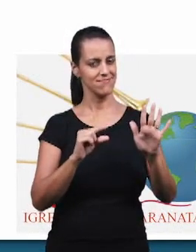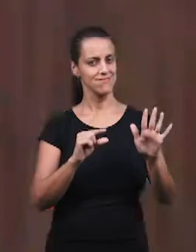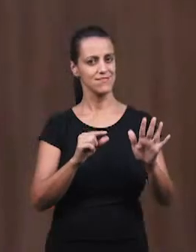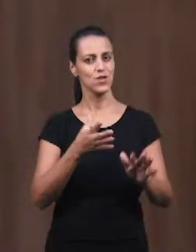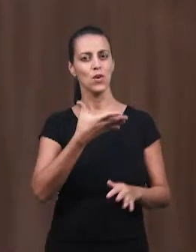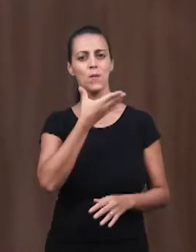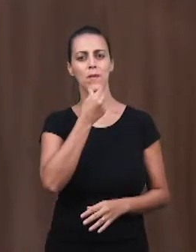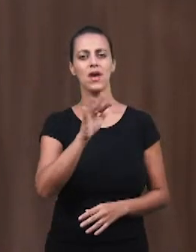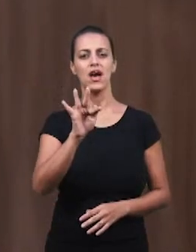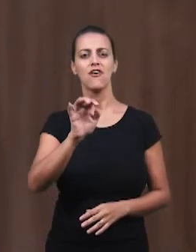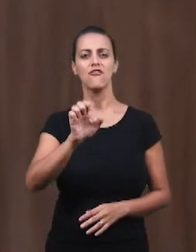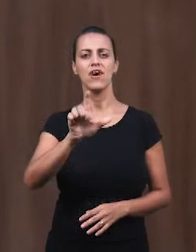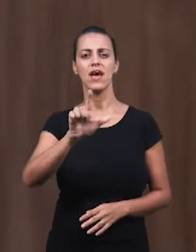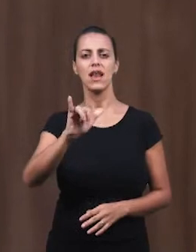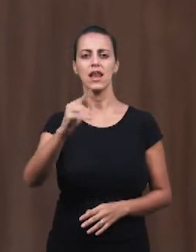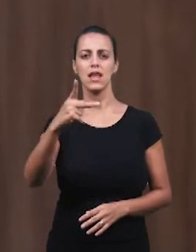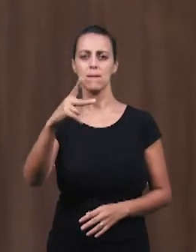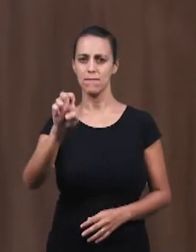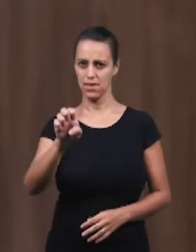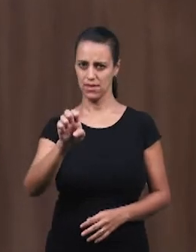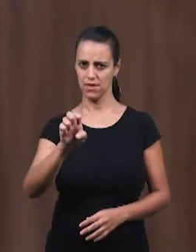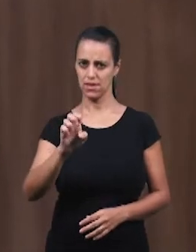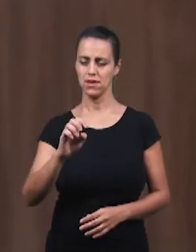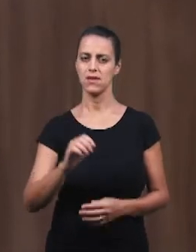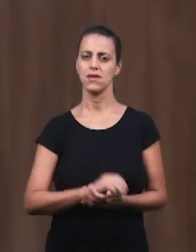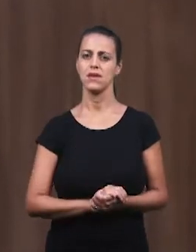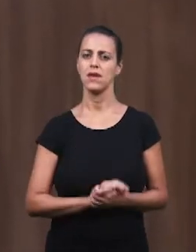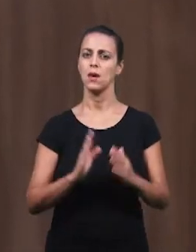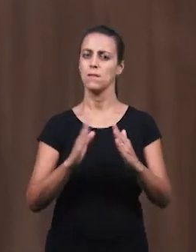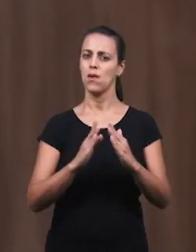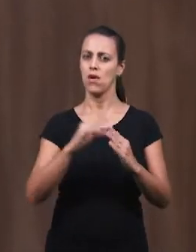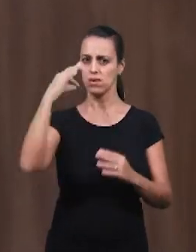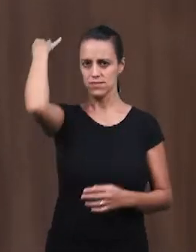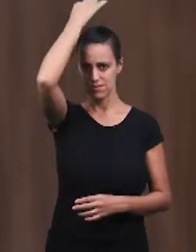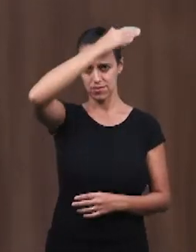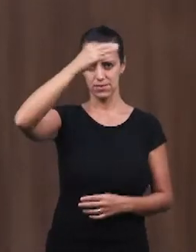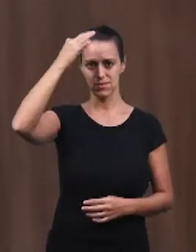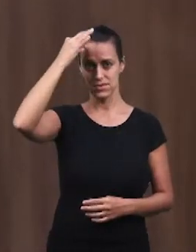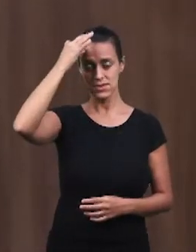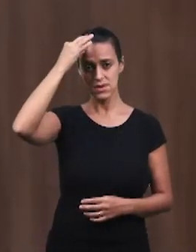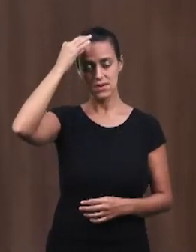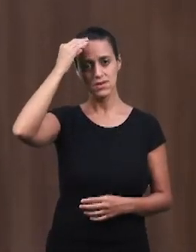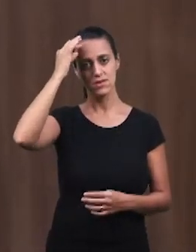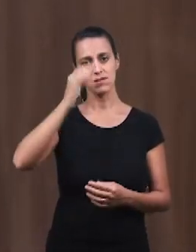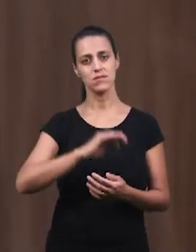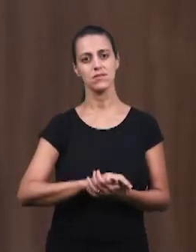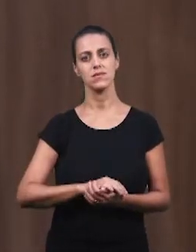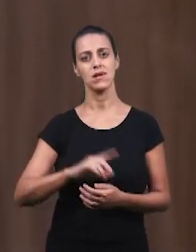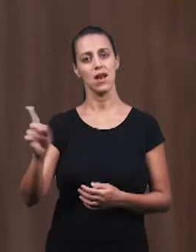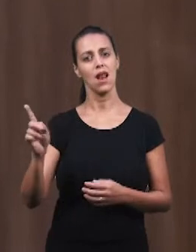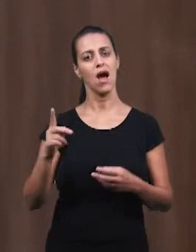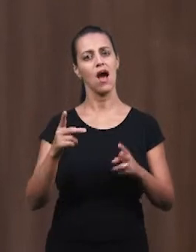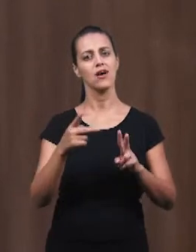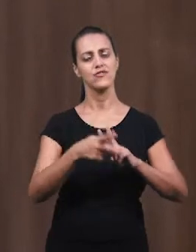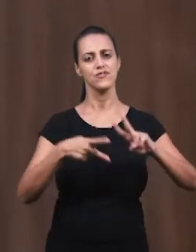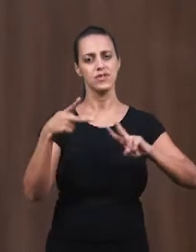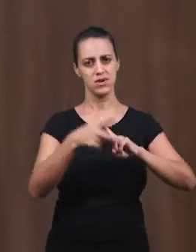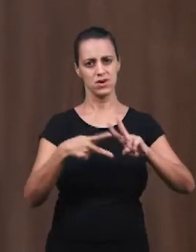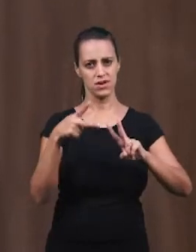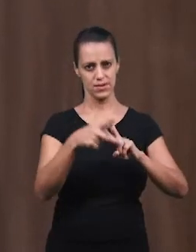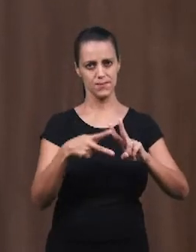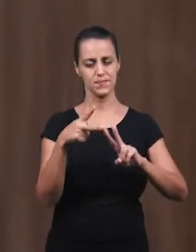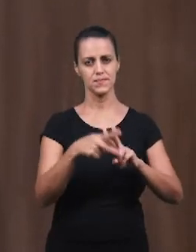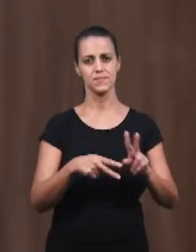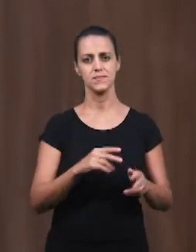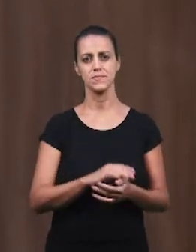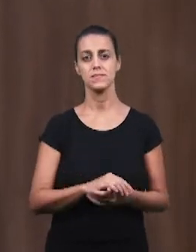Filipe. O Filipe é do estado do Espírito Santo. O Filipe ele é do grupo de jovens da igreja do bairro Universal, em Viana, no estado